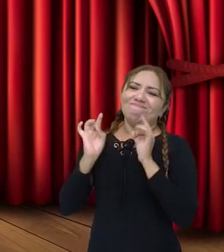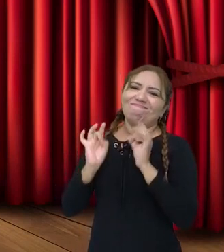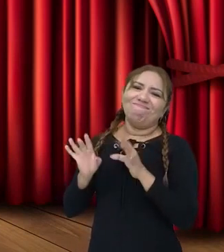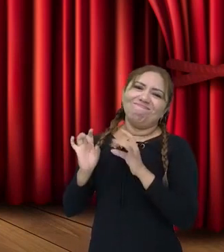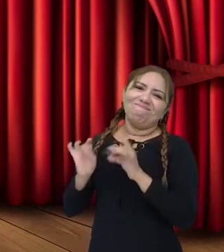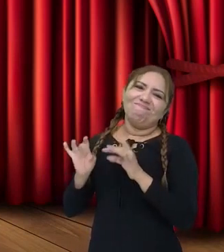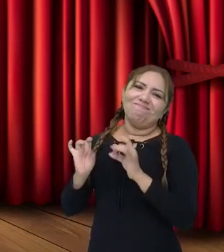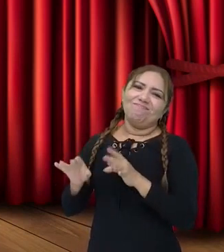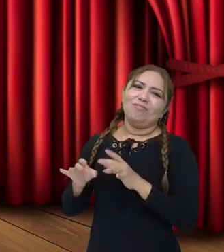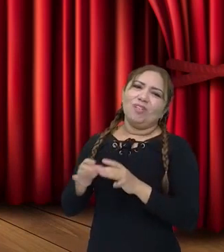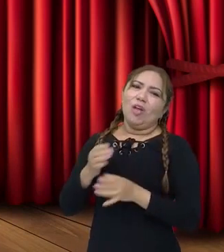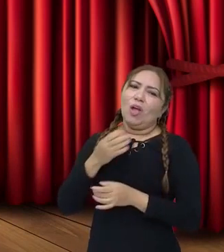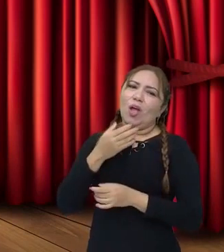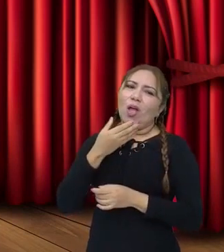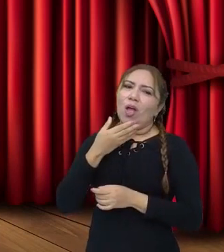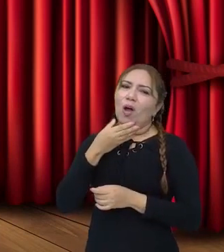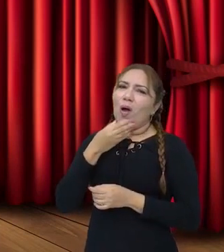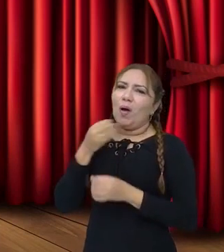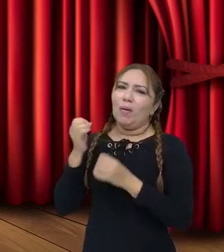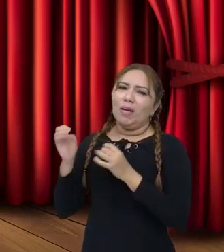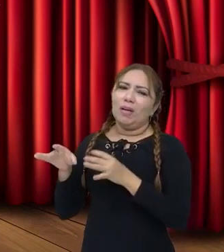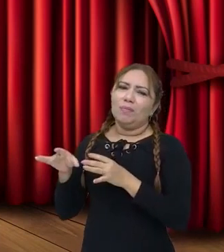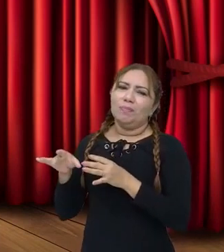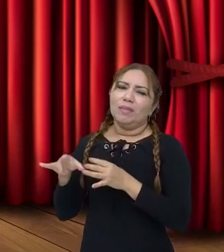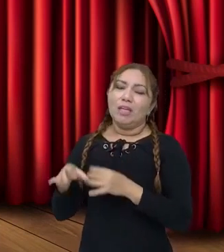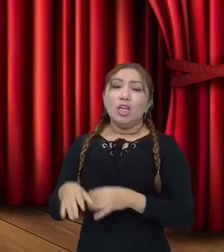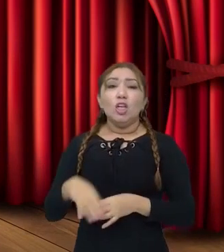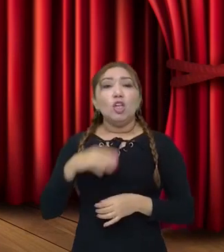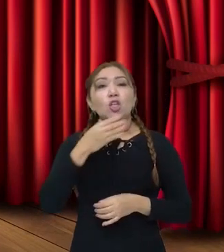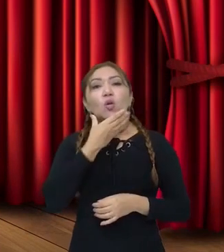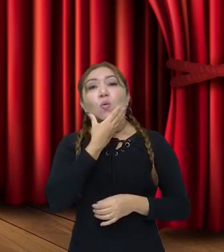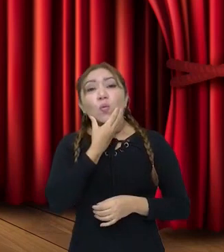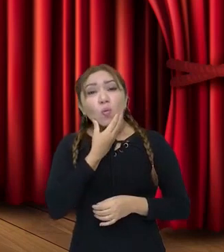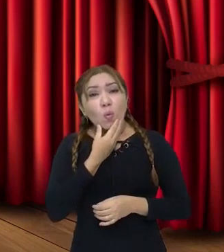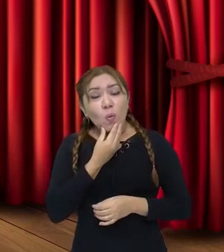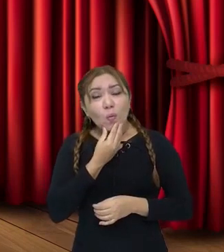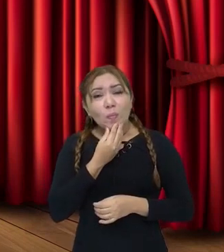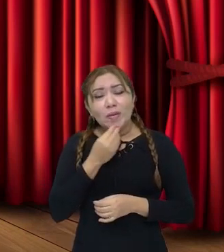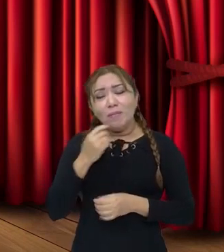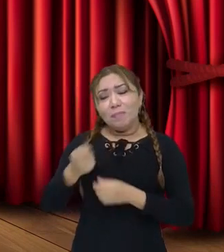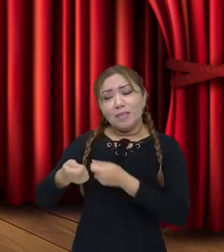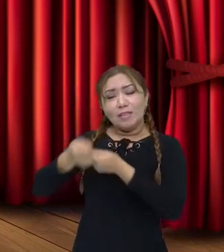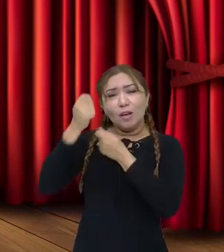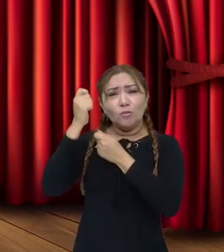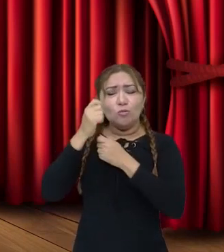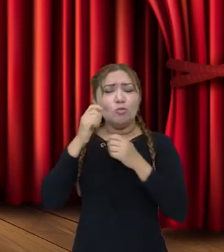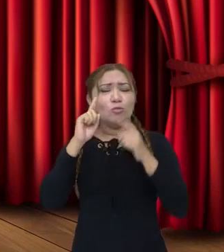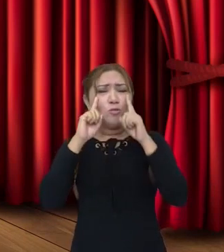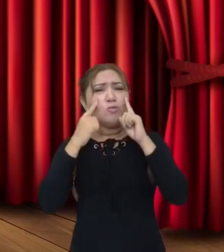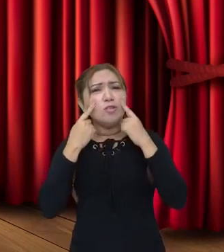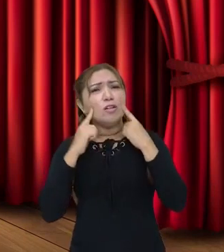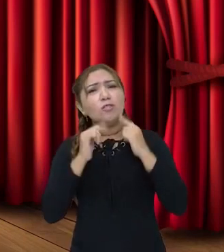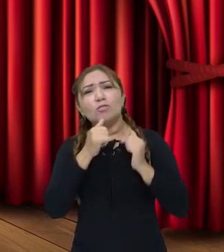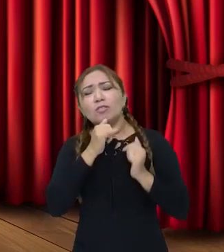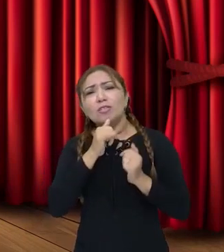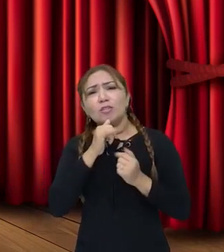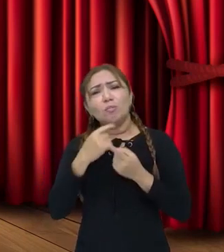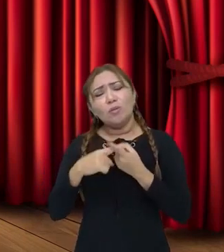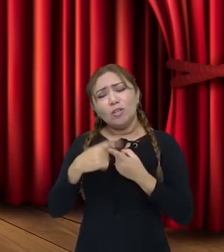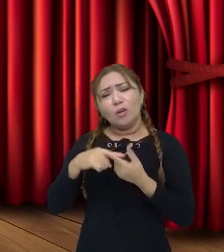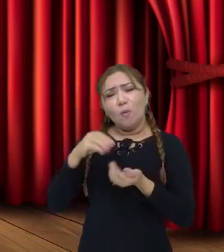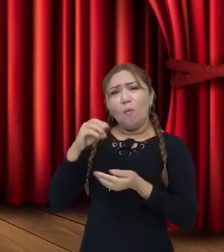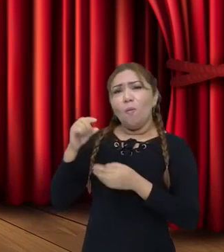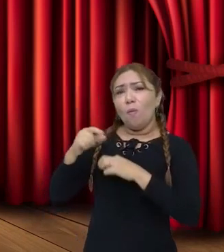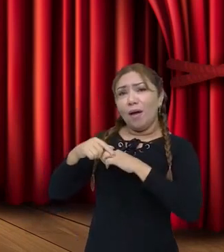para o comerciante. E o pescador, ele chorando também, muito triste, porque o anel ele foi